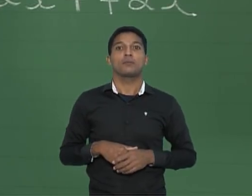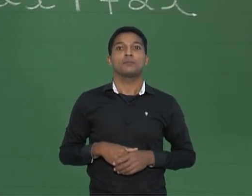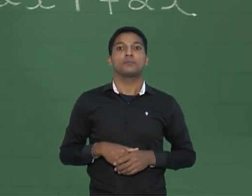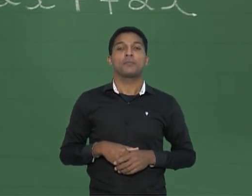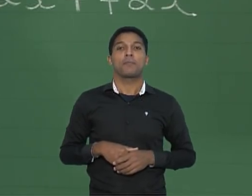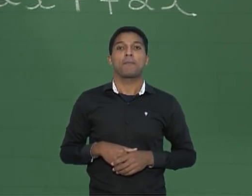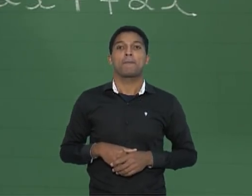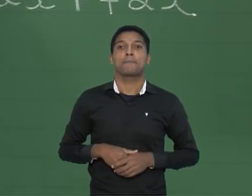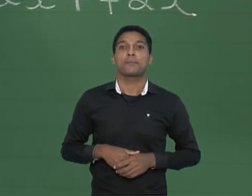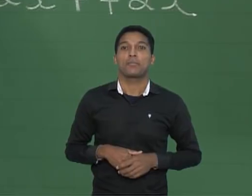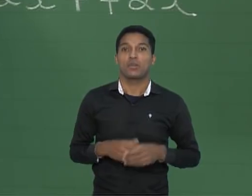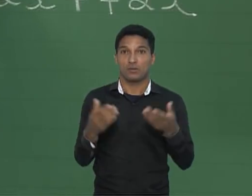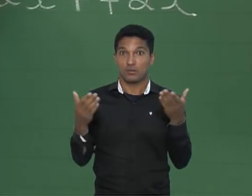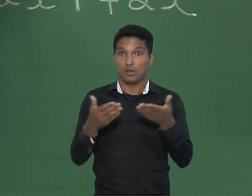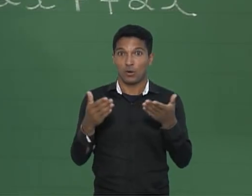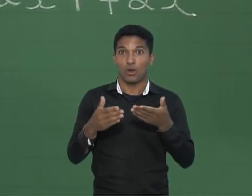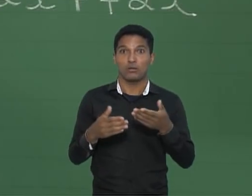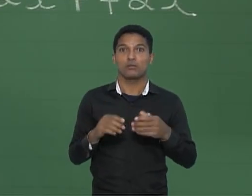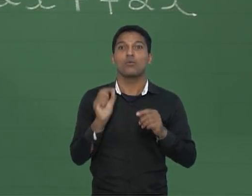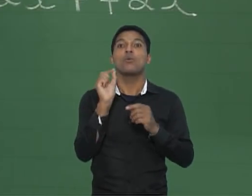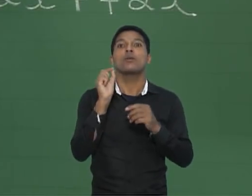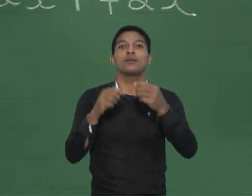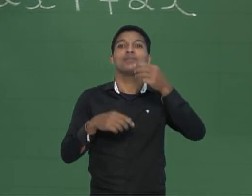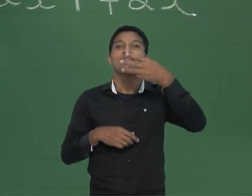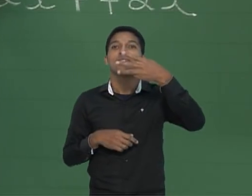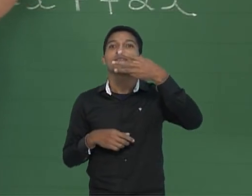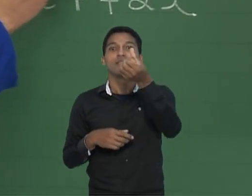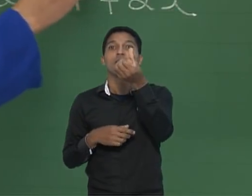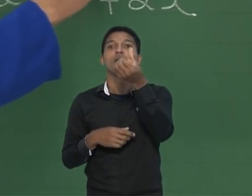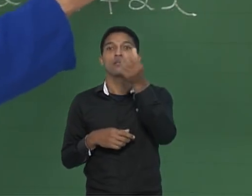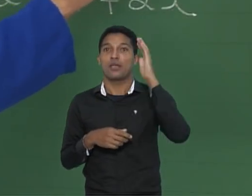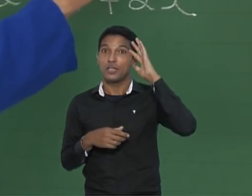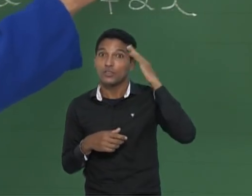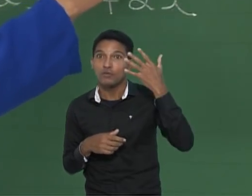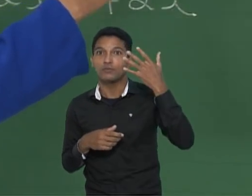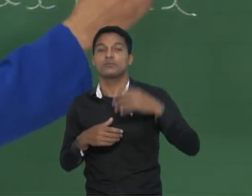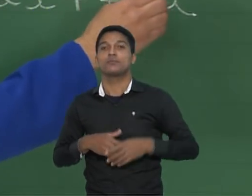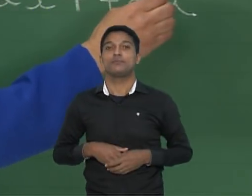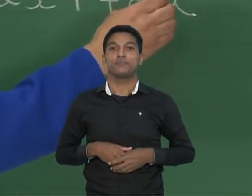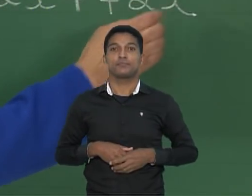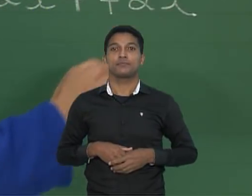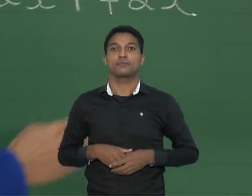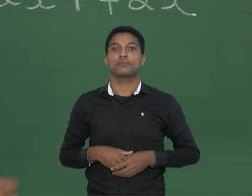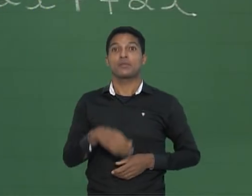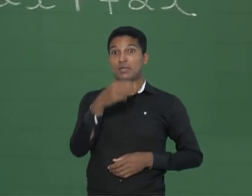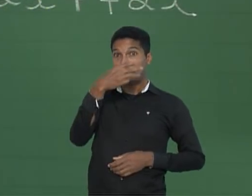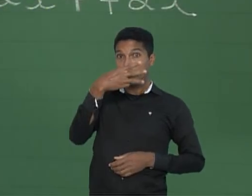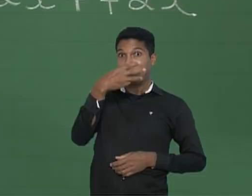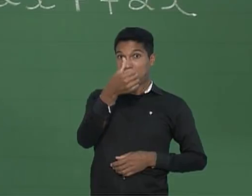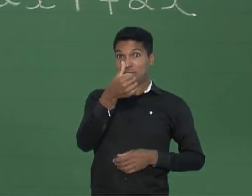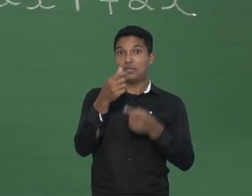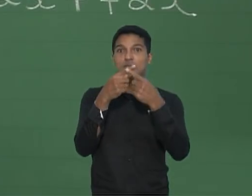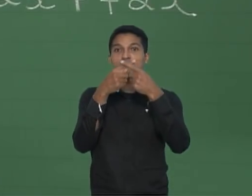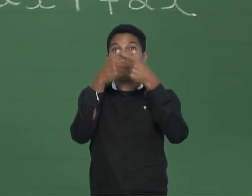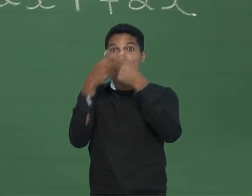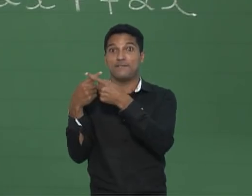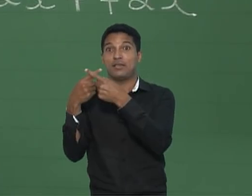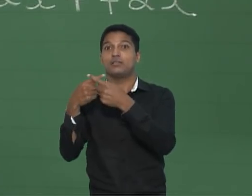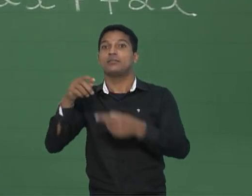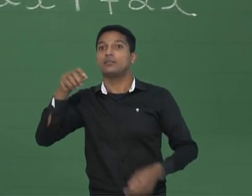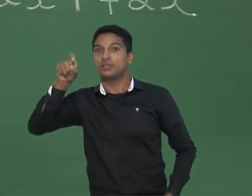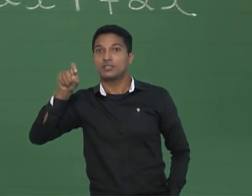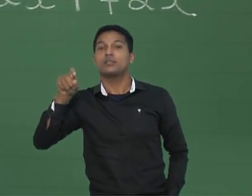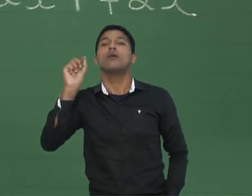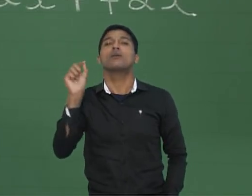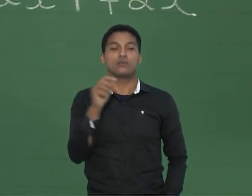Agora vamos fazer o 36. O 36 vezes x é 36x,